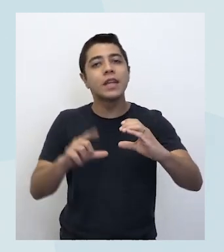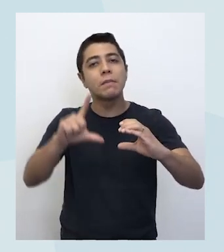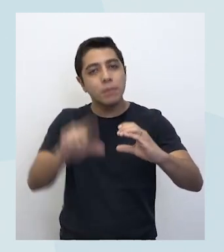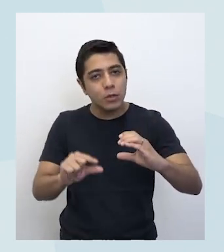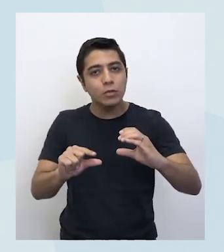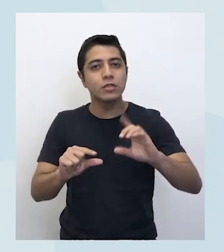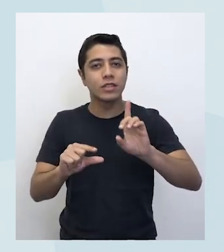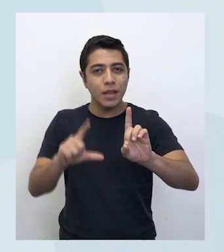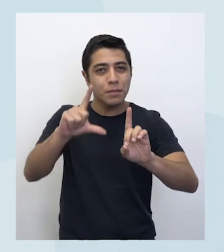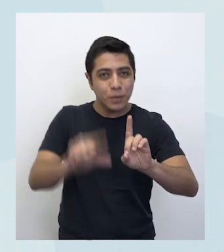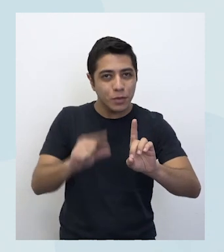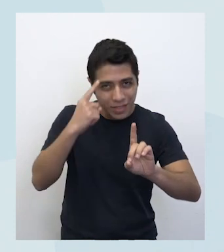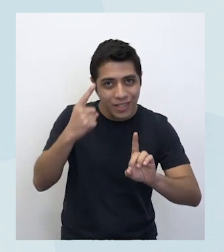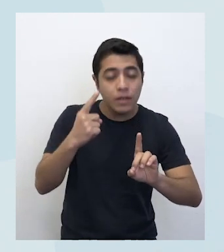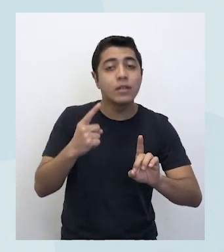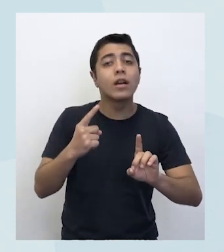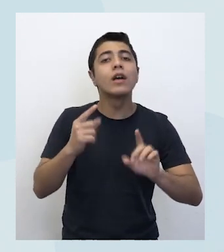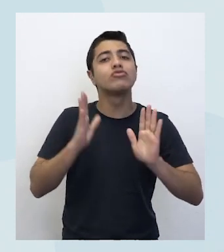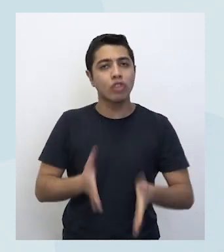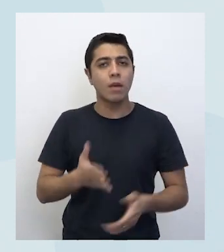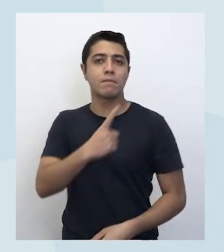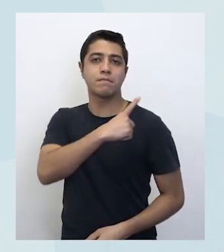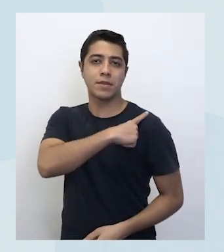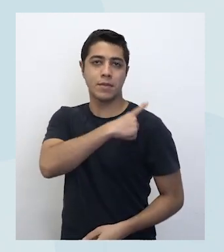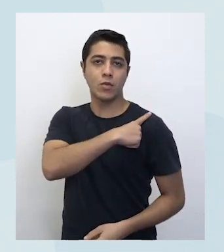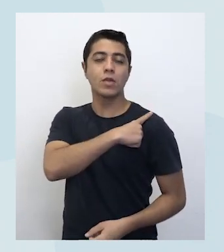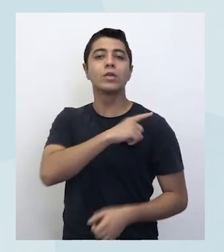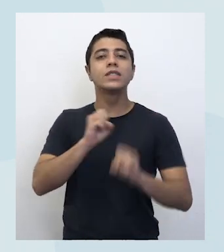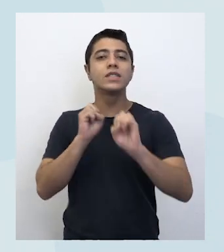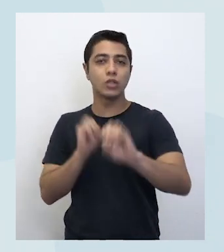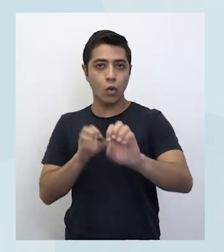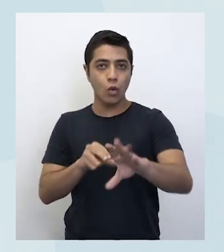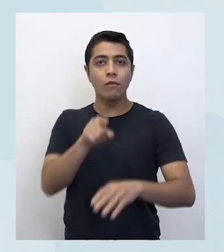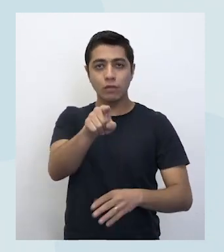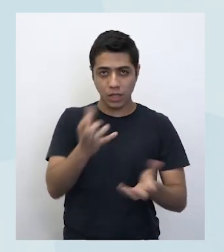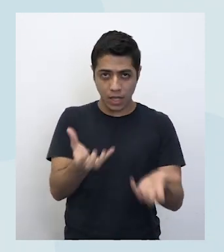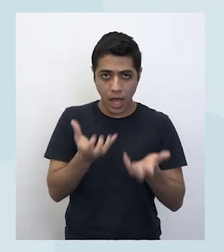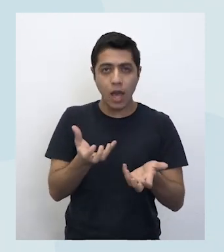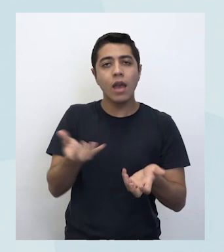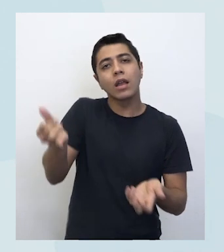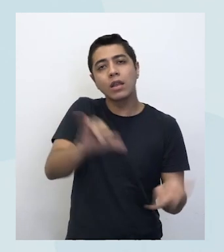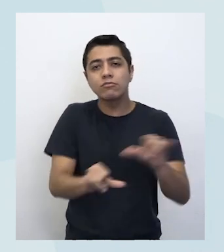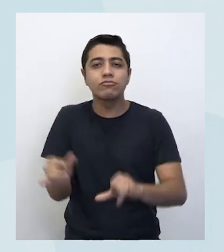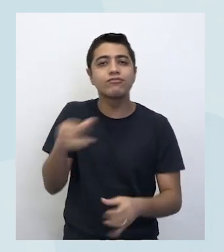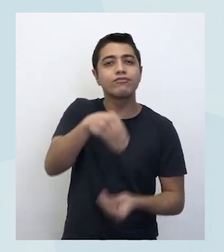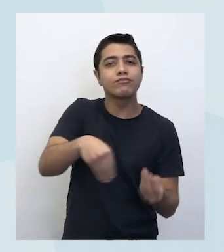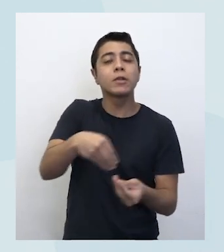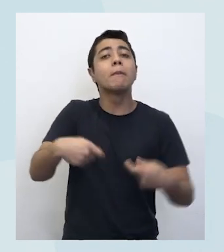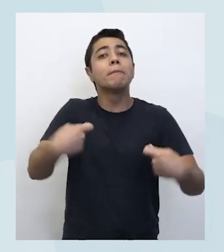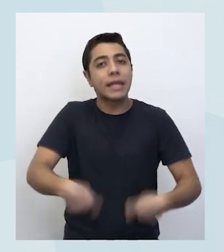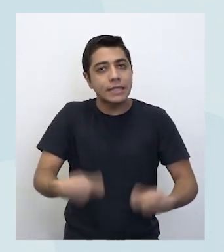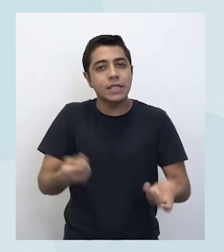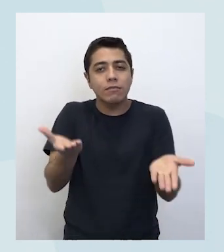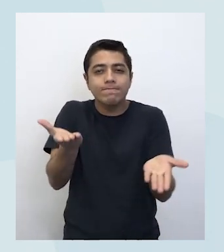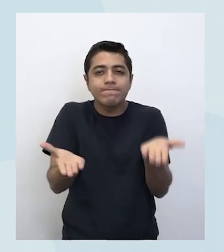para eu ter uma reação, eu tenho que ter uma reação que esteja balanceada. Ela estando balanceada, eu tenho valores